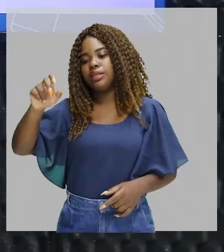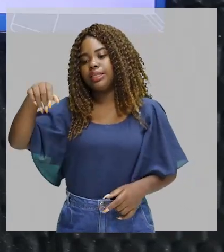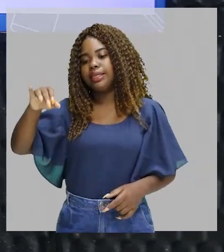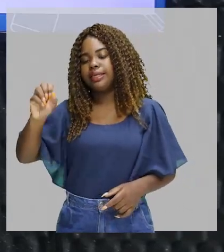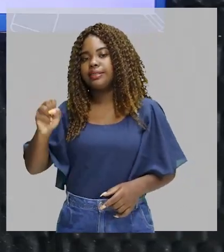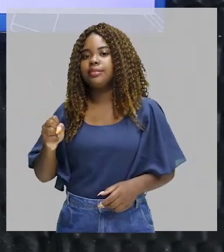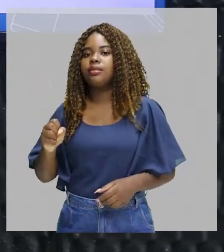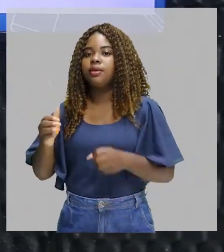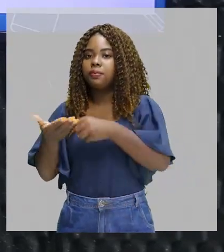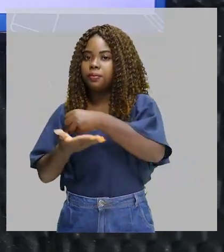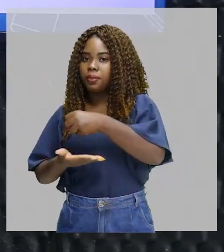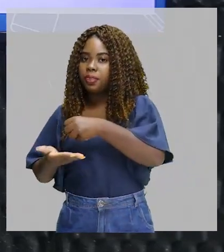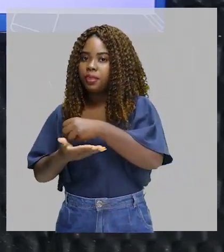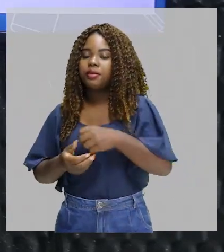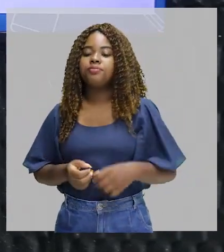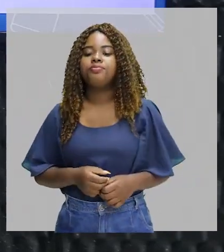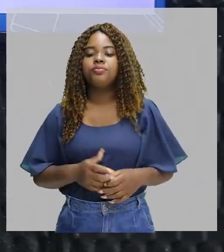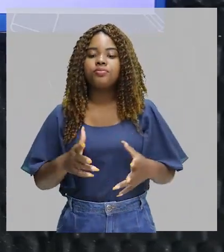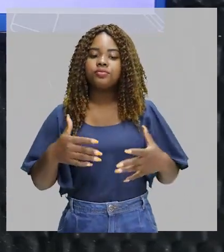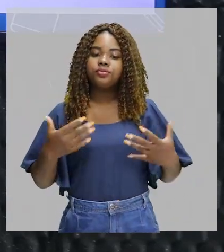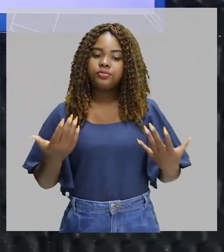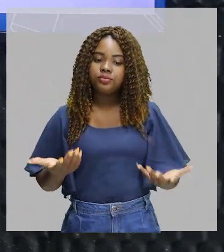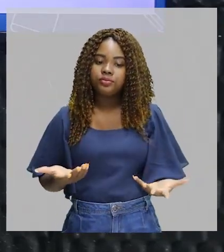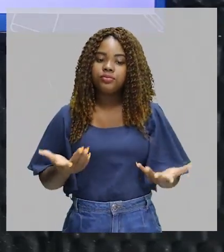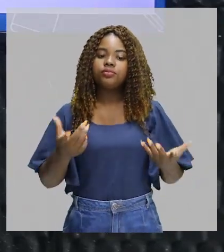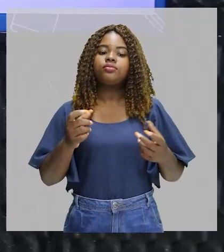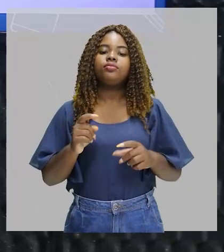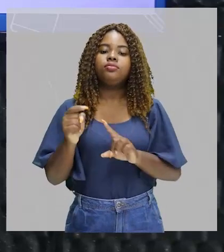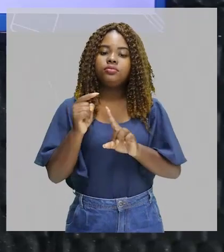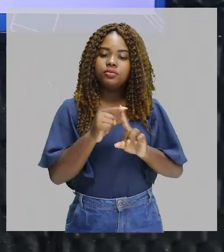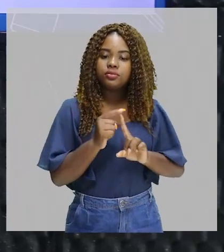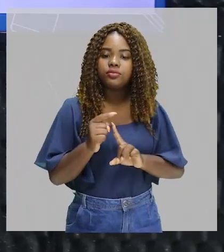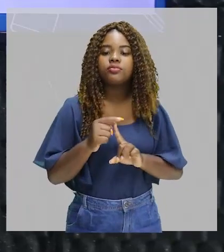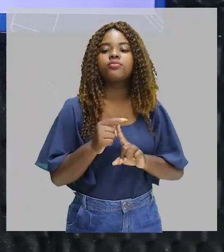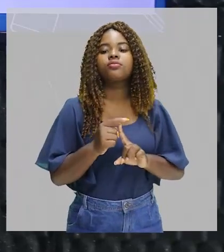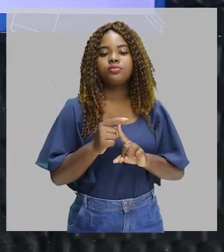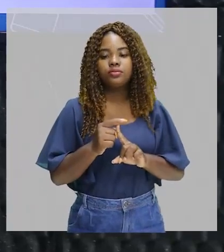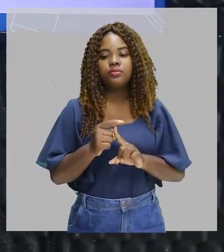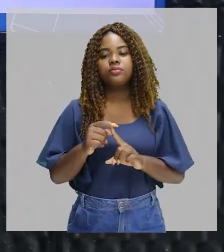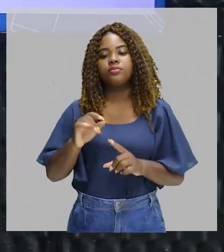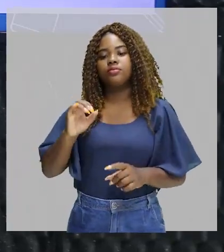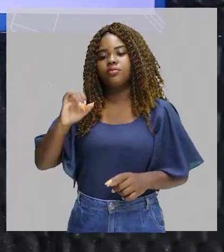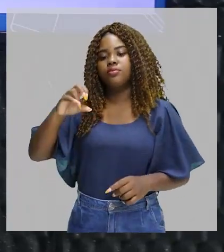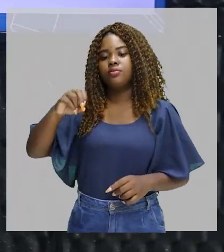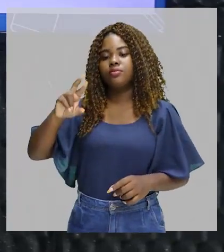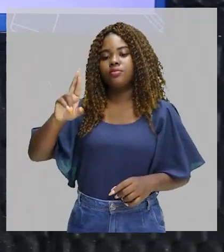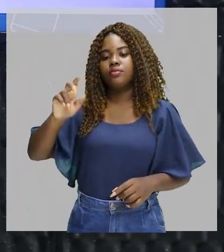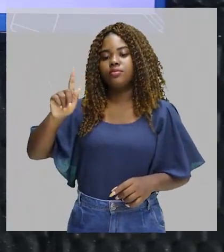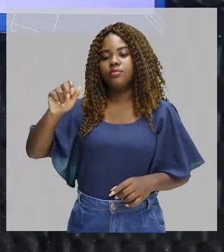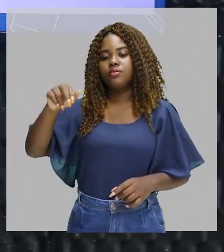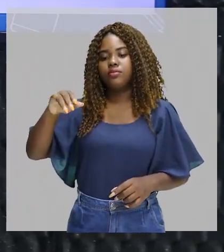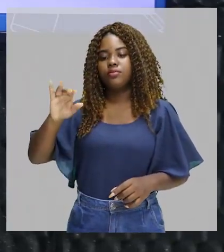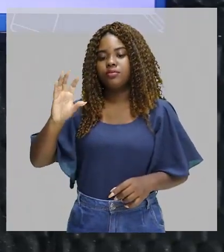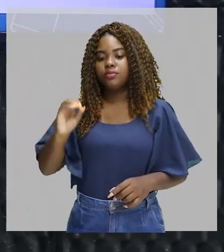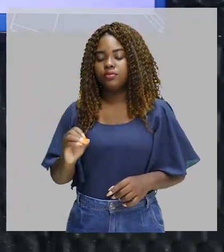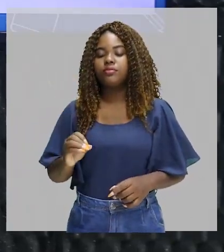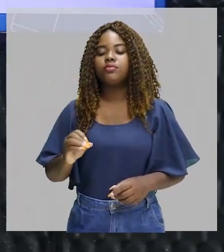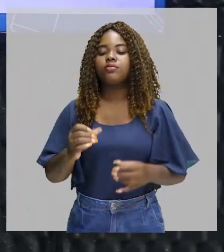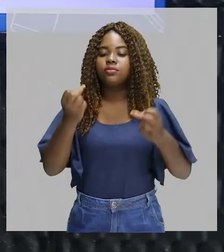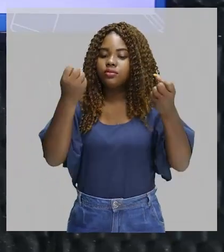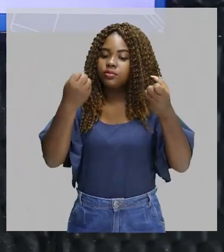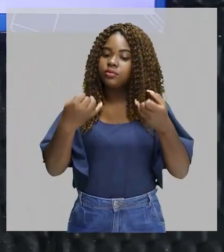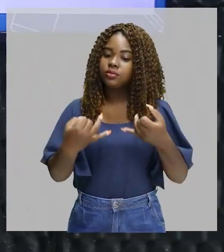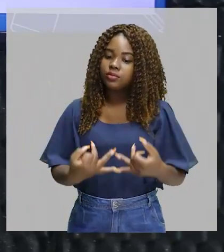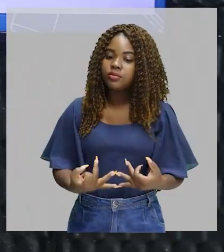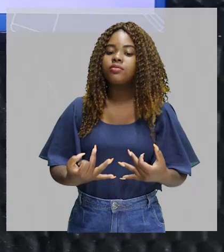os compostos inorgânicos são muito bem explicados pela teoria de Arrhenius. Agora, na química orgânica. Na